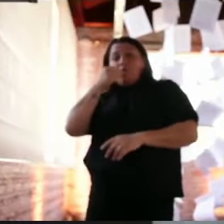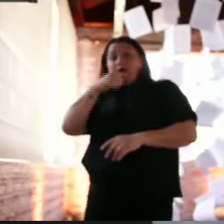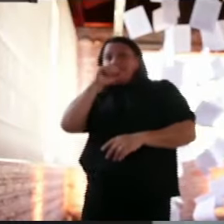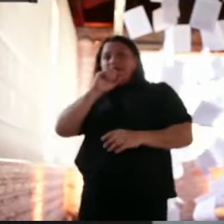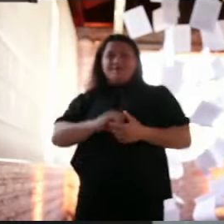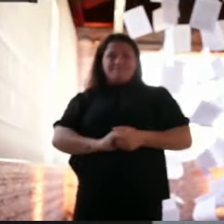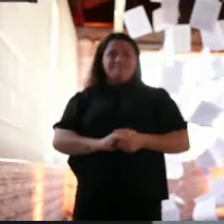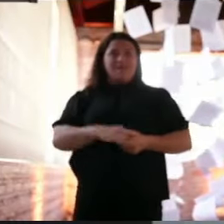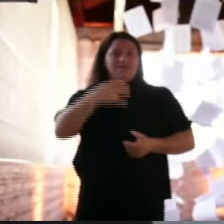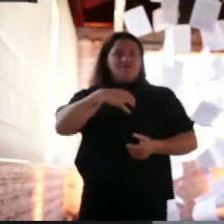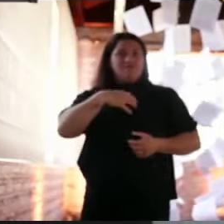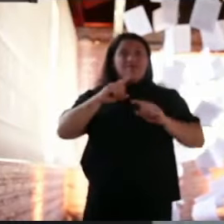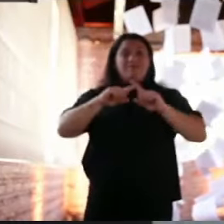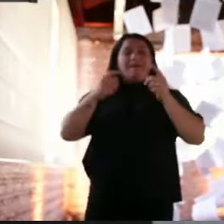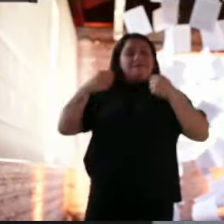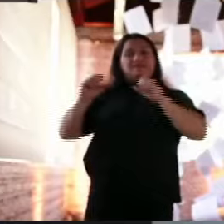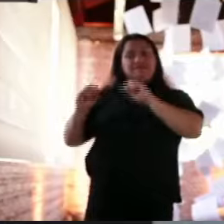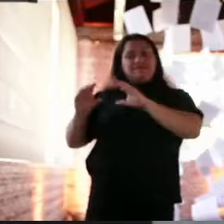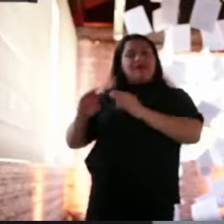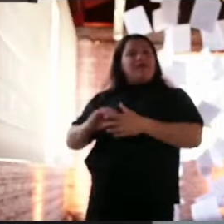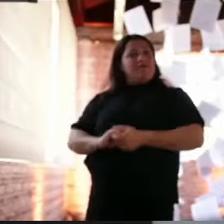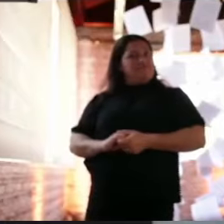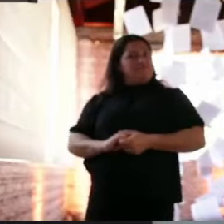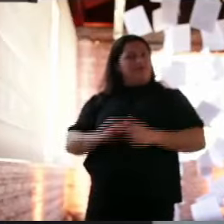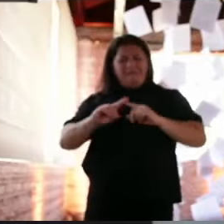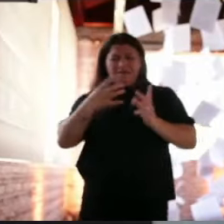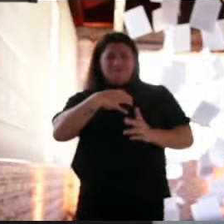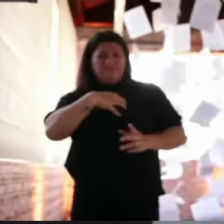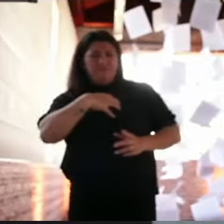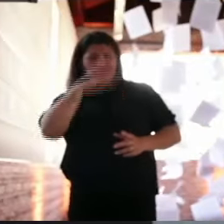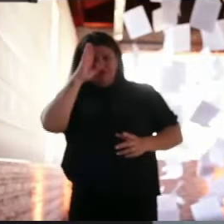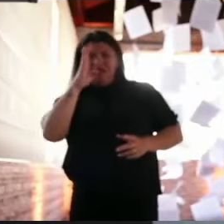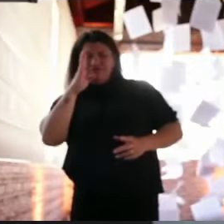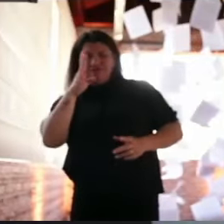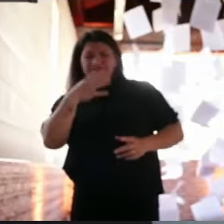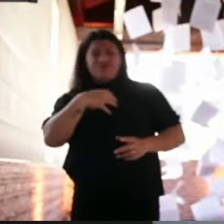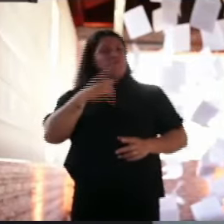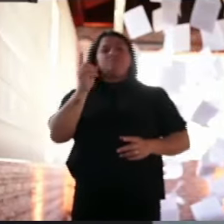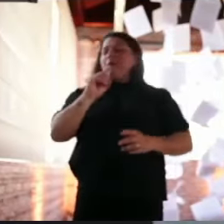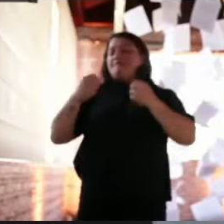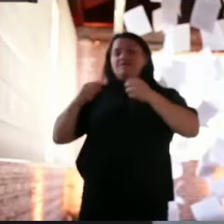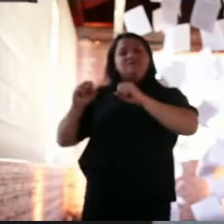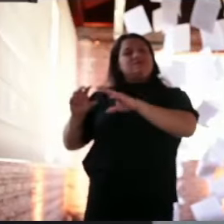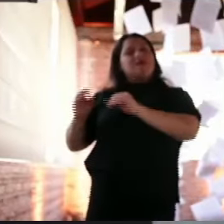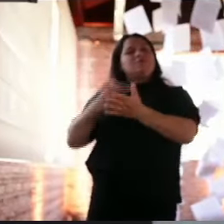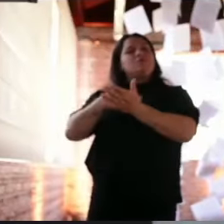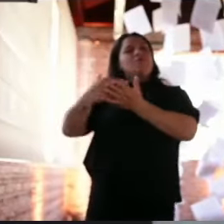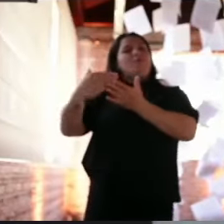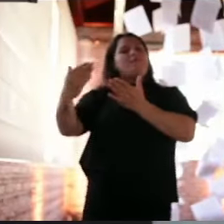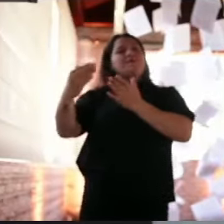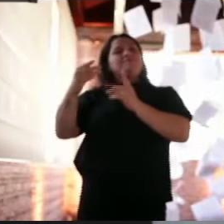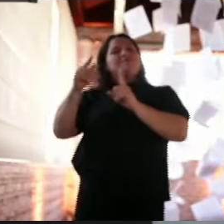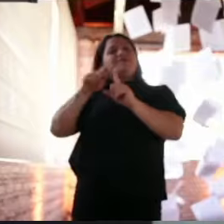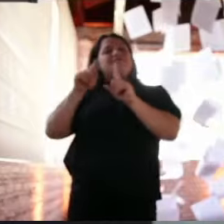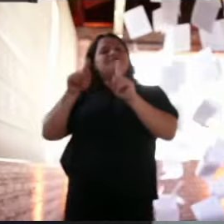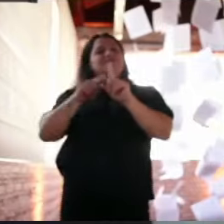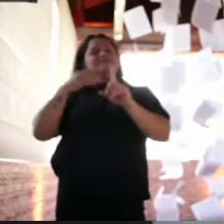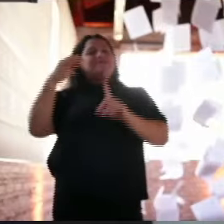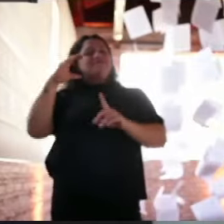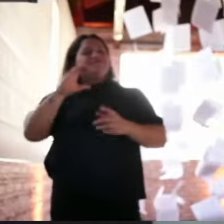instinto alma a gente vai ter que ensinar Opa mas não é extintor de fábrica não vai ter que ensinar então começa a maternidade científica